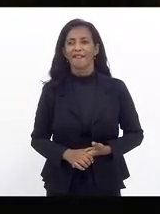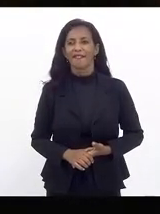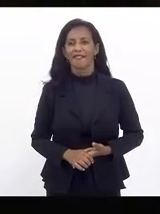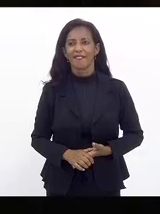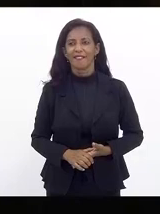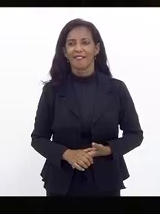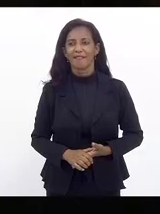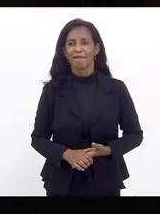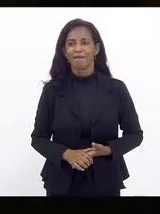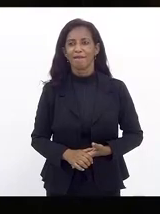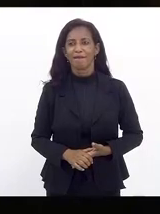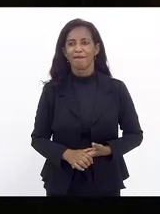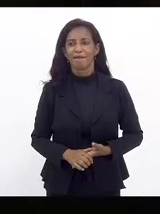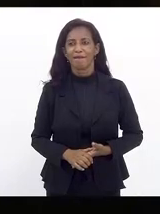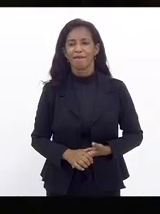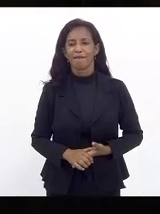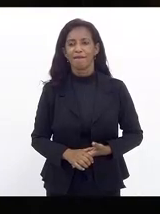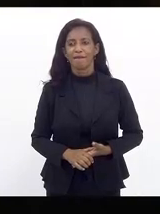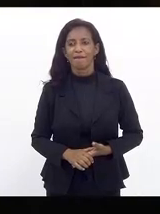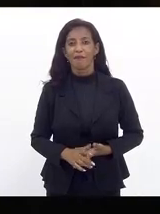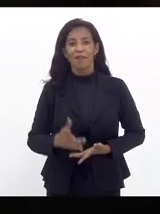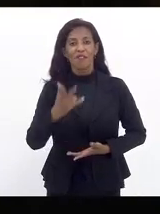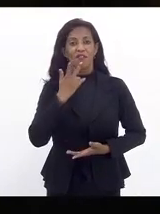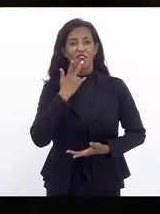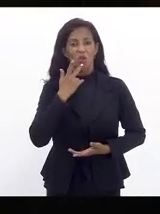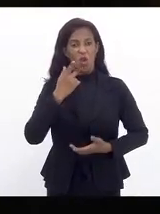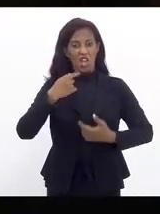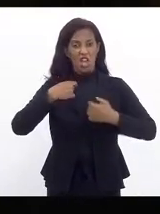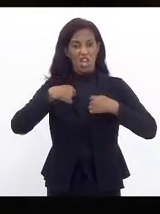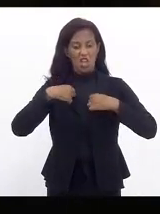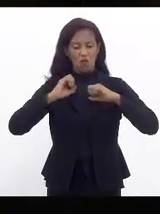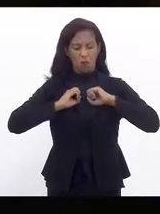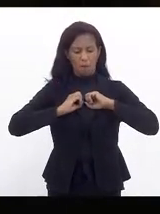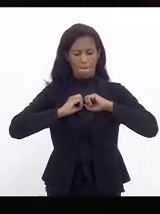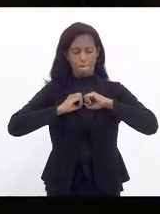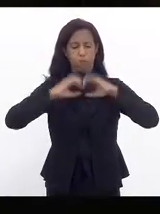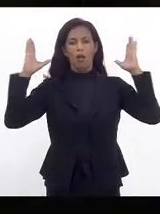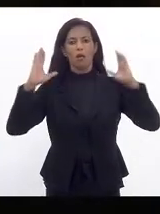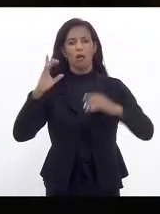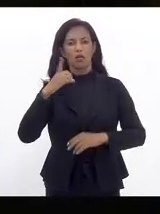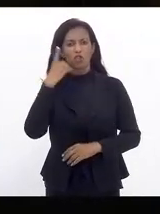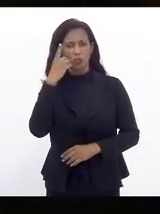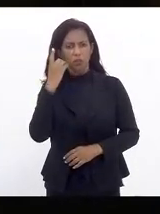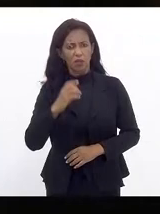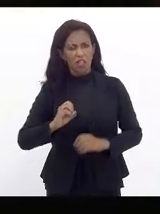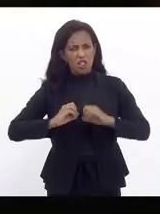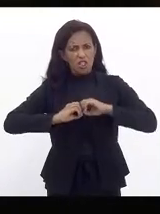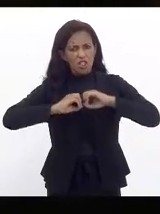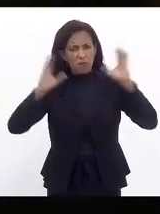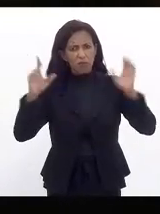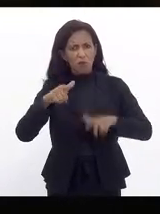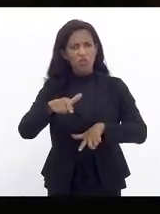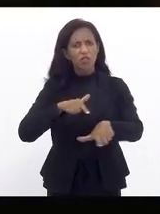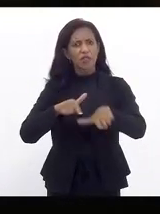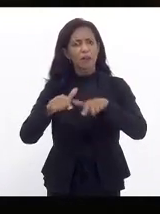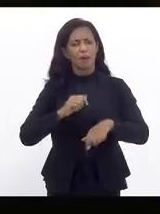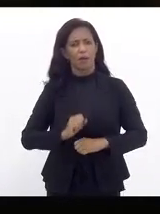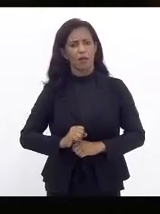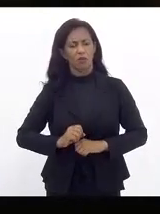deputada. Deixa eu falar uma coisa para você. Explode de trabalho, explode de